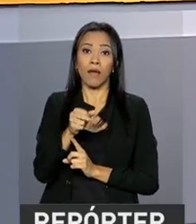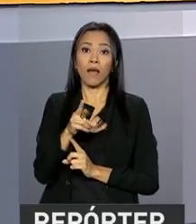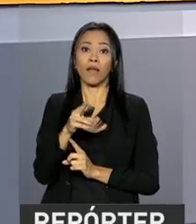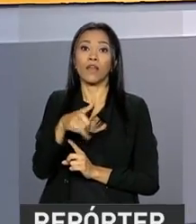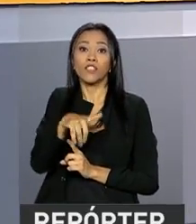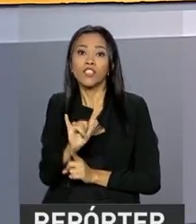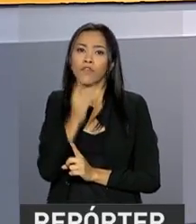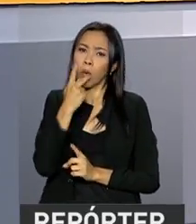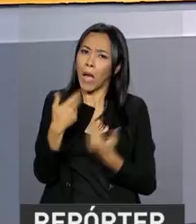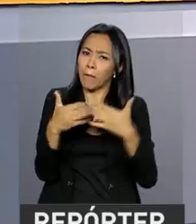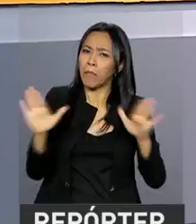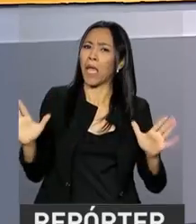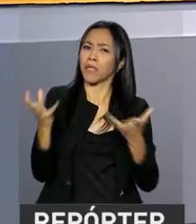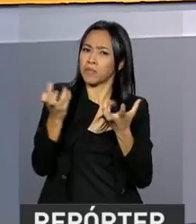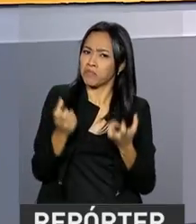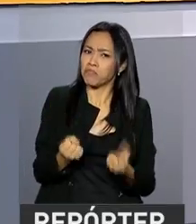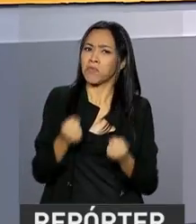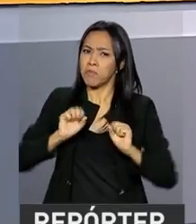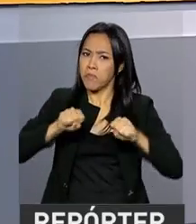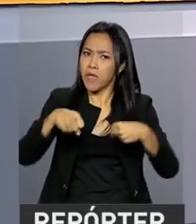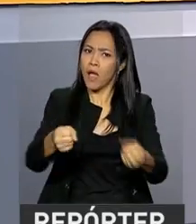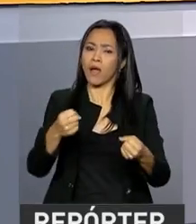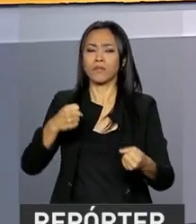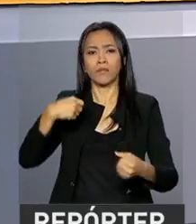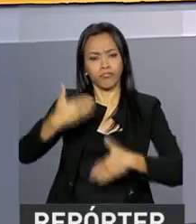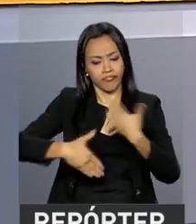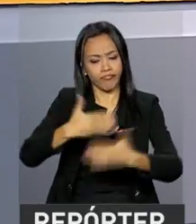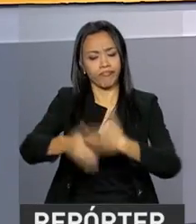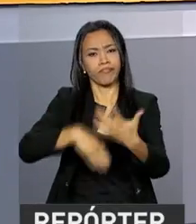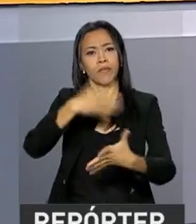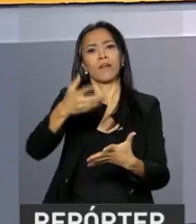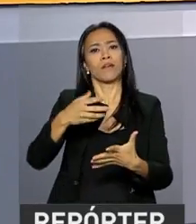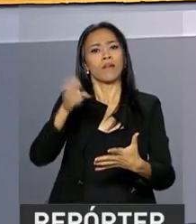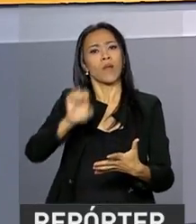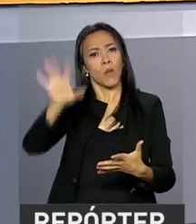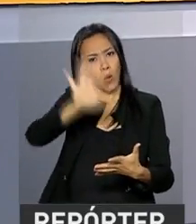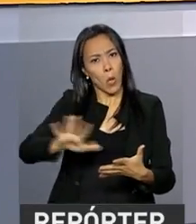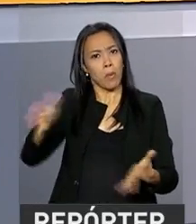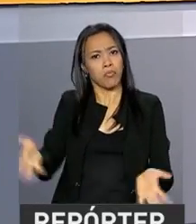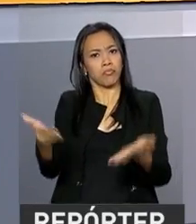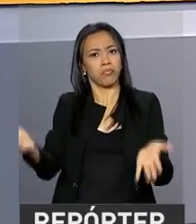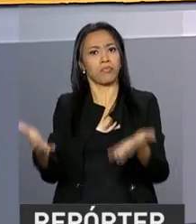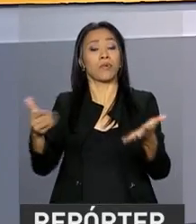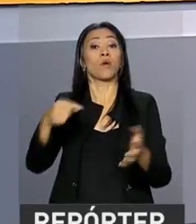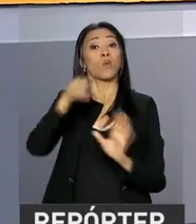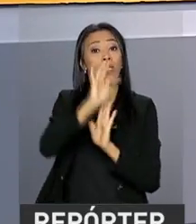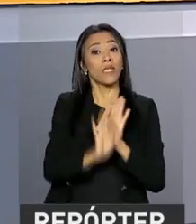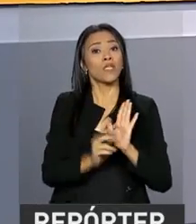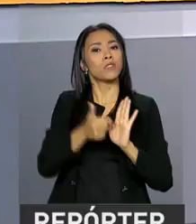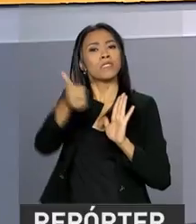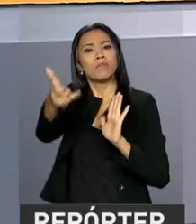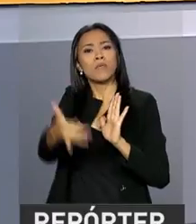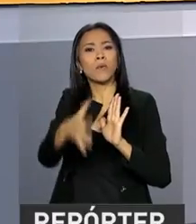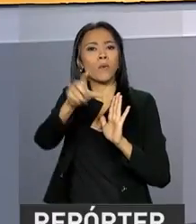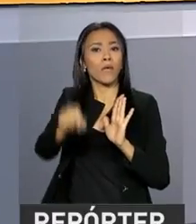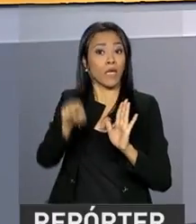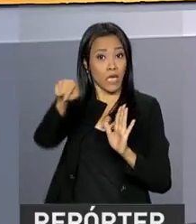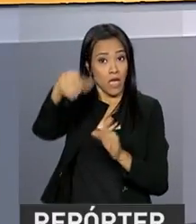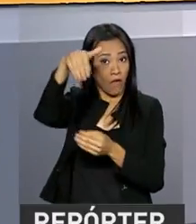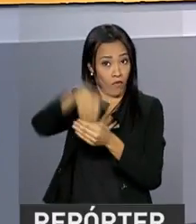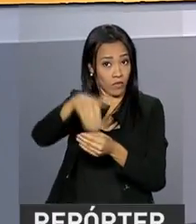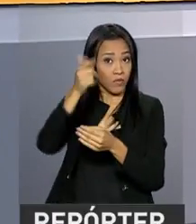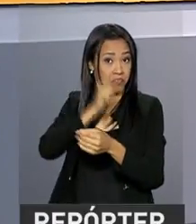e empenhado em preservar a a construção do projecto europeu o texto diz ainda que a eleição de marcão